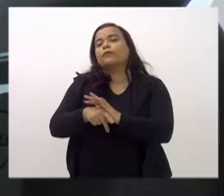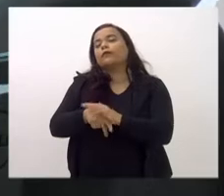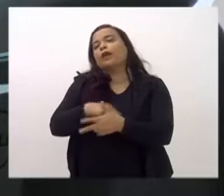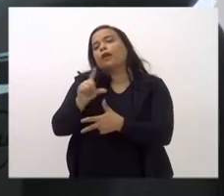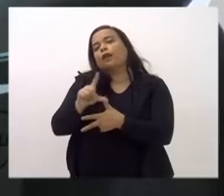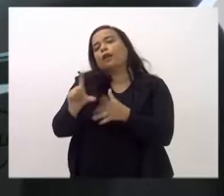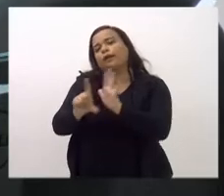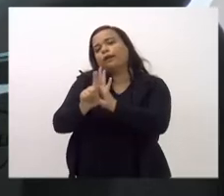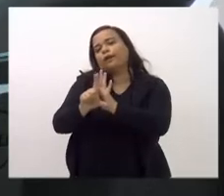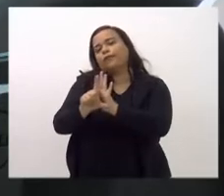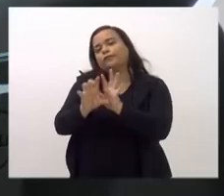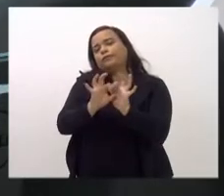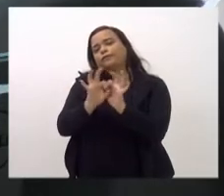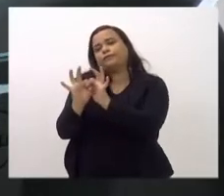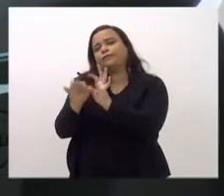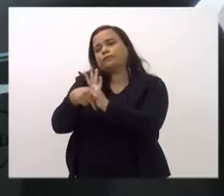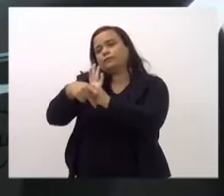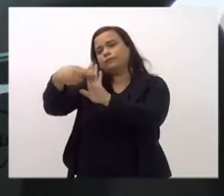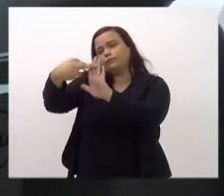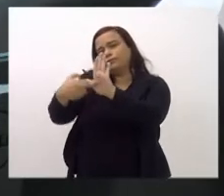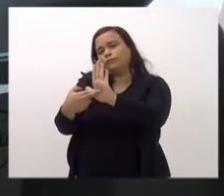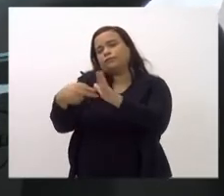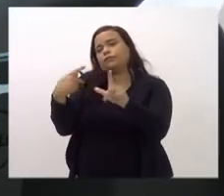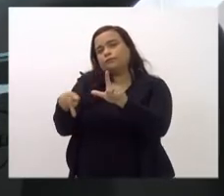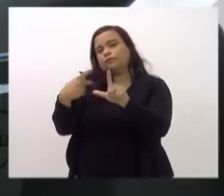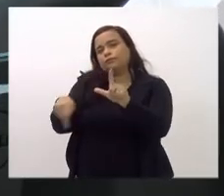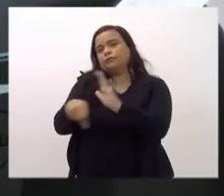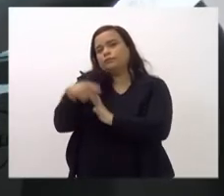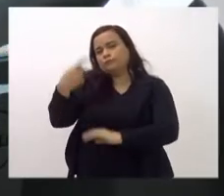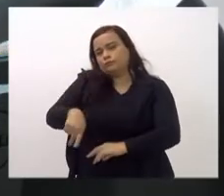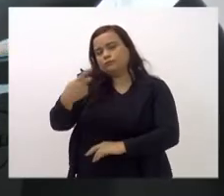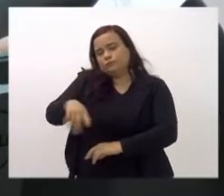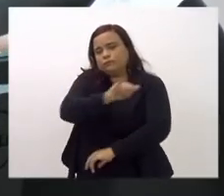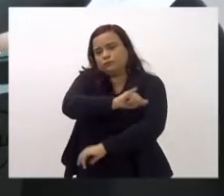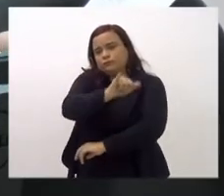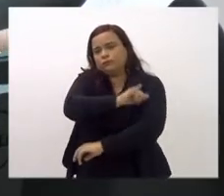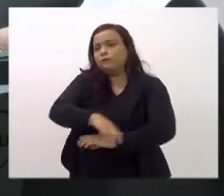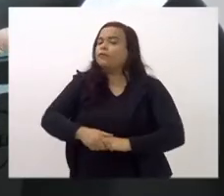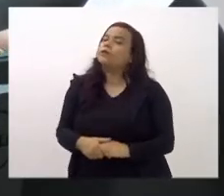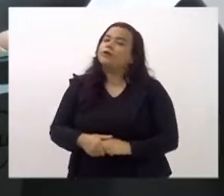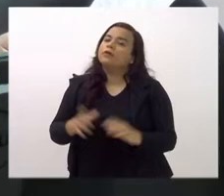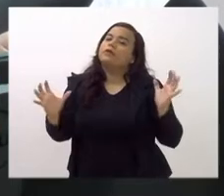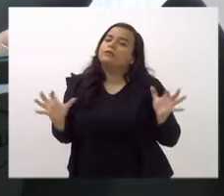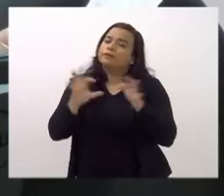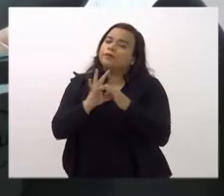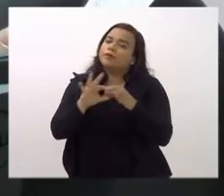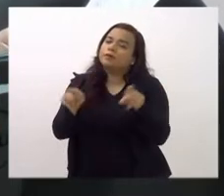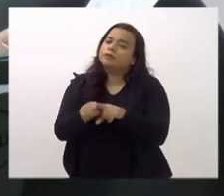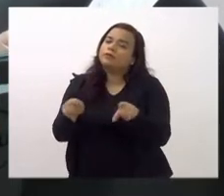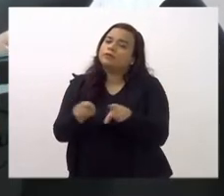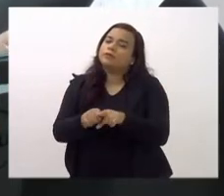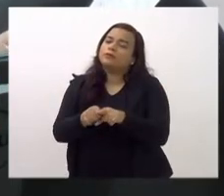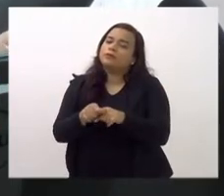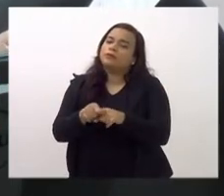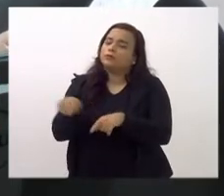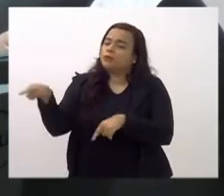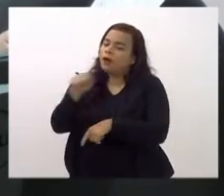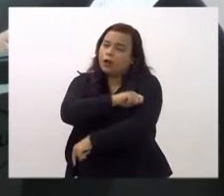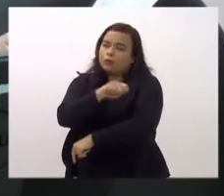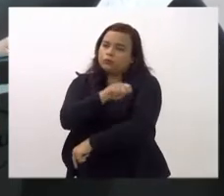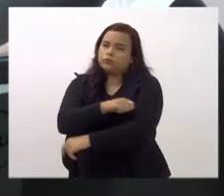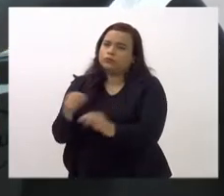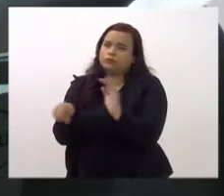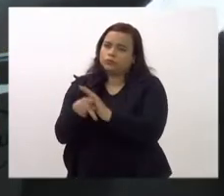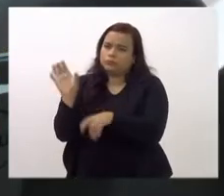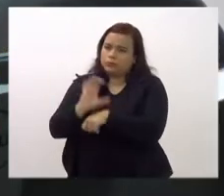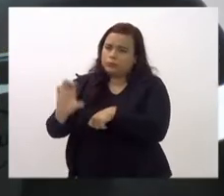que regulamenta o passe livre no Estado do Rio de Janeiro, que vincula os estudantes do subsequente